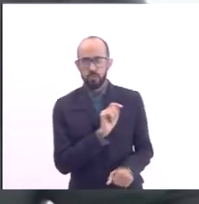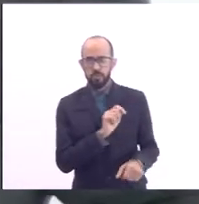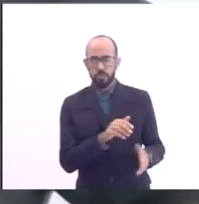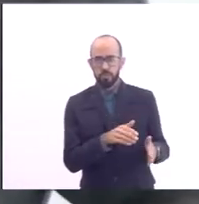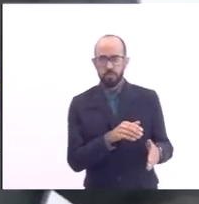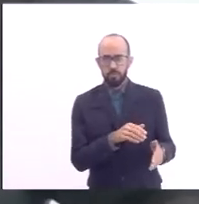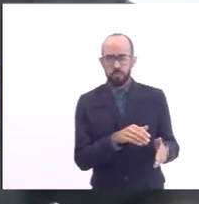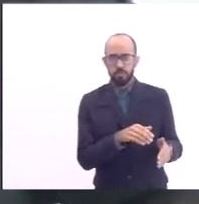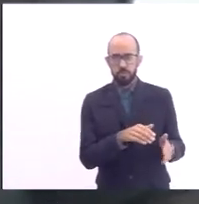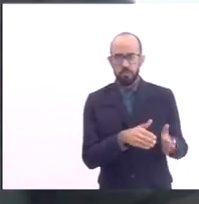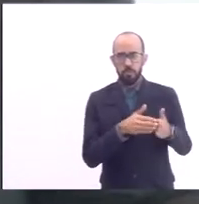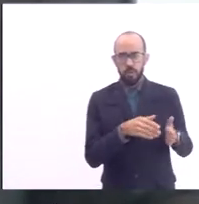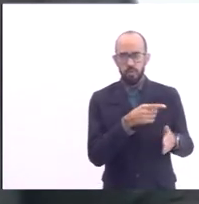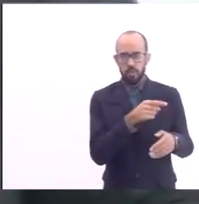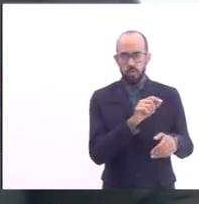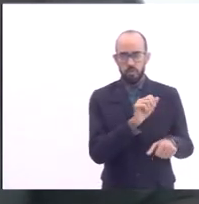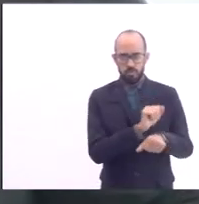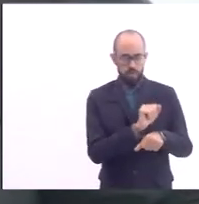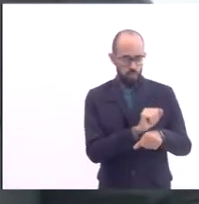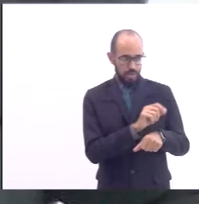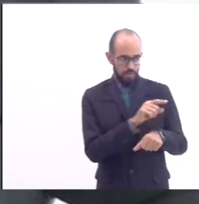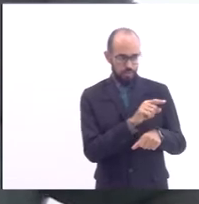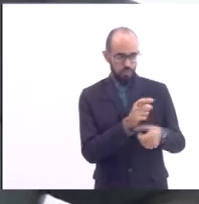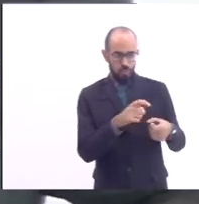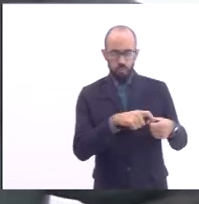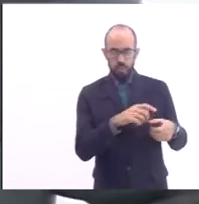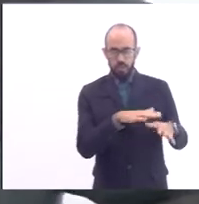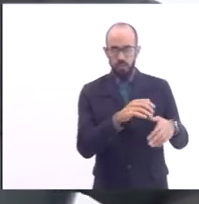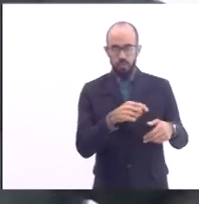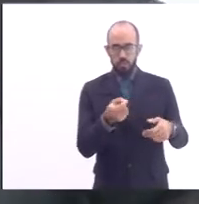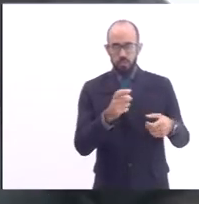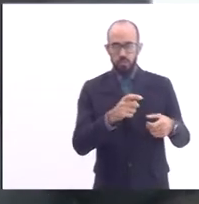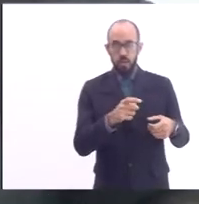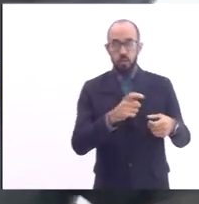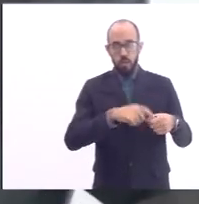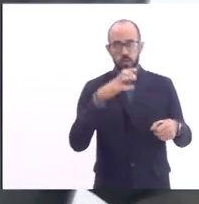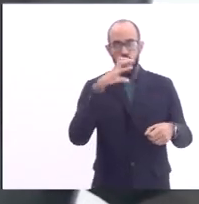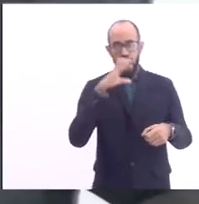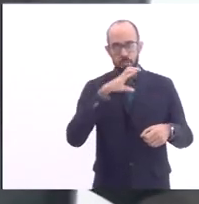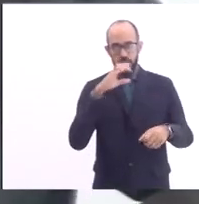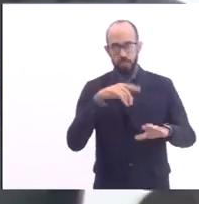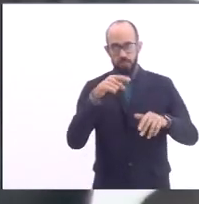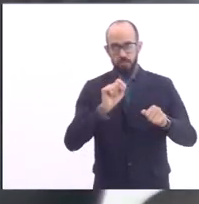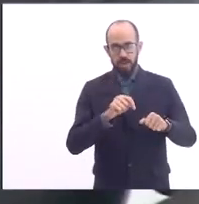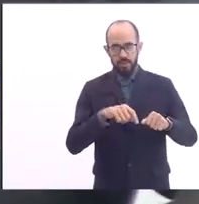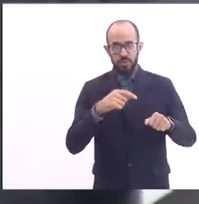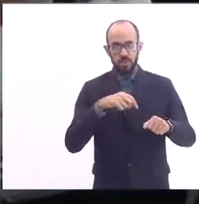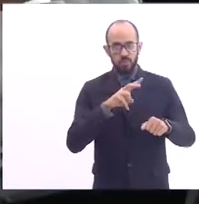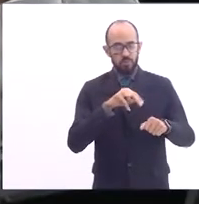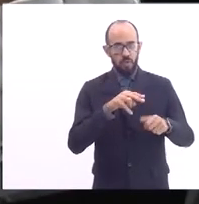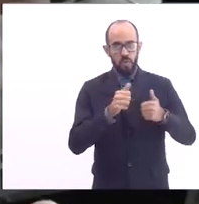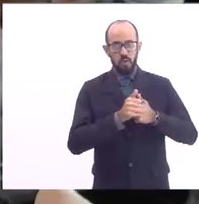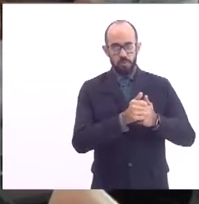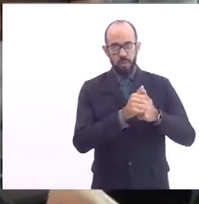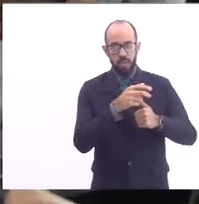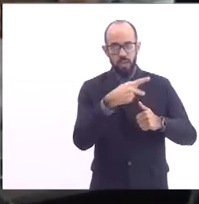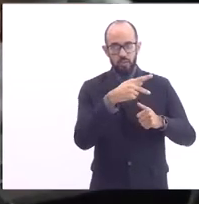sua consideração e eu vou rapidamente, mas pegarei ainda parcela da sua intervenção.